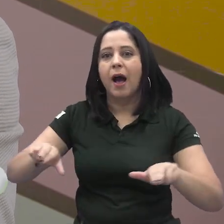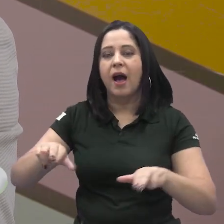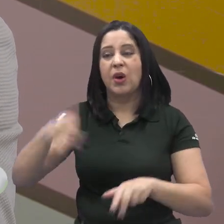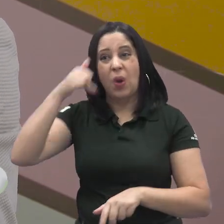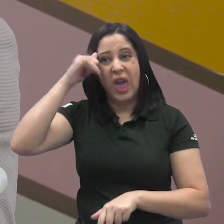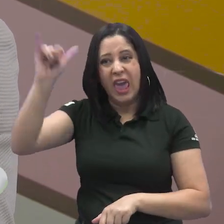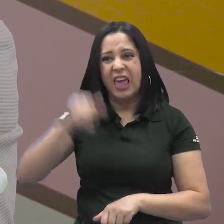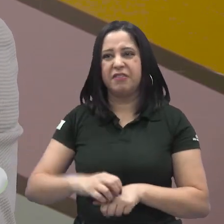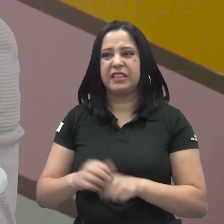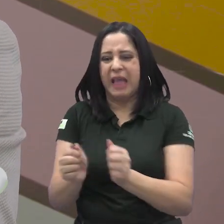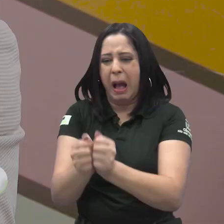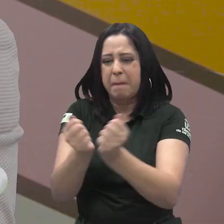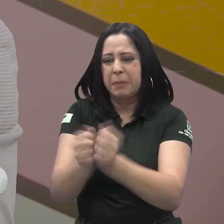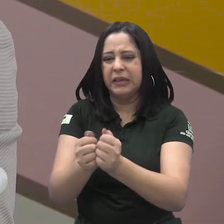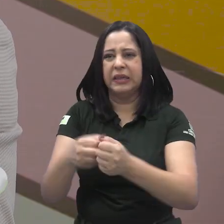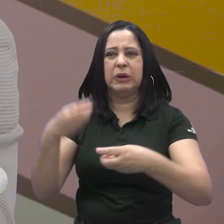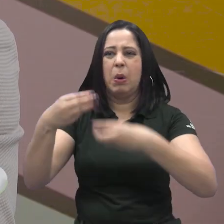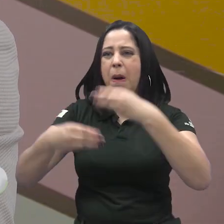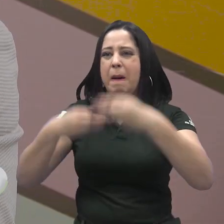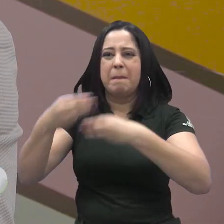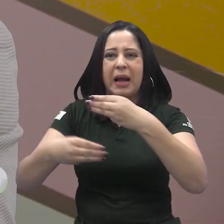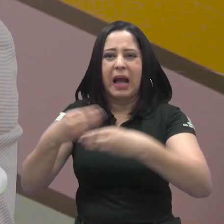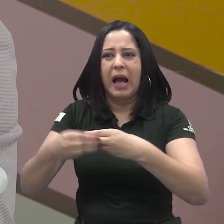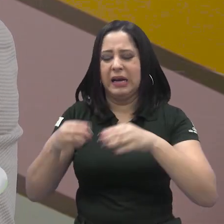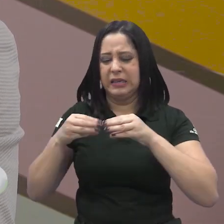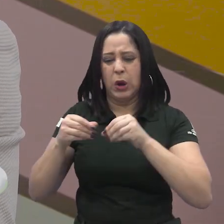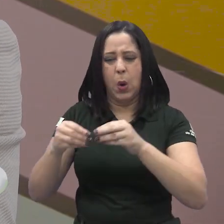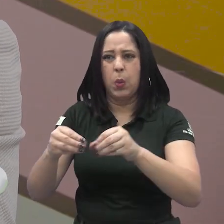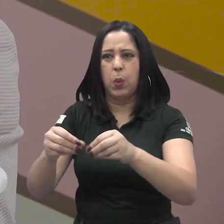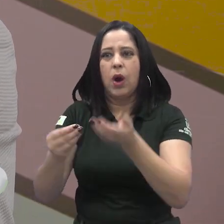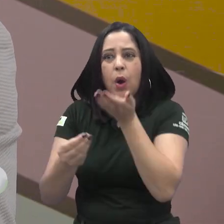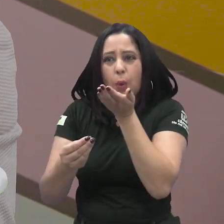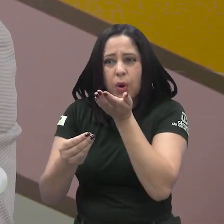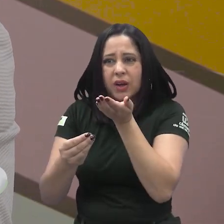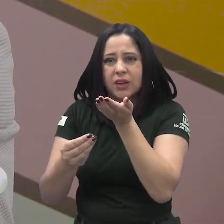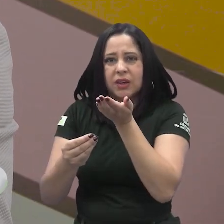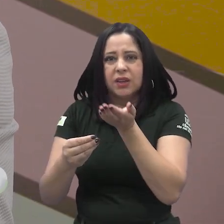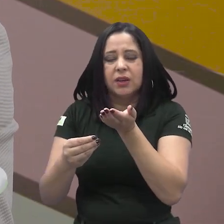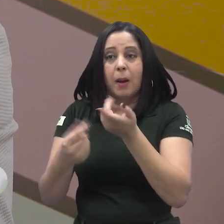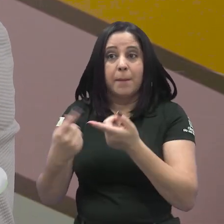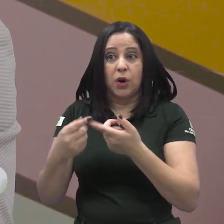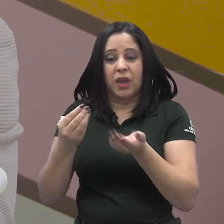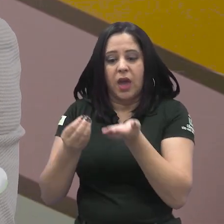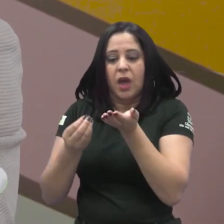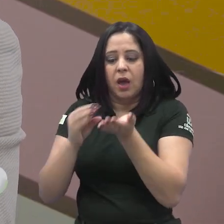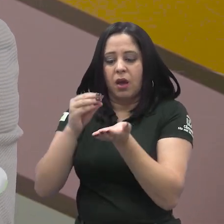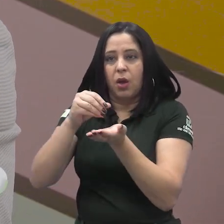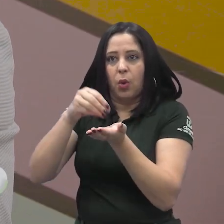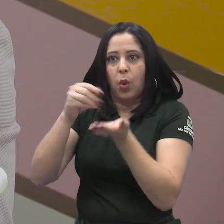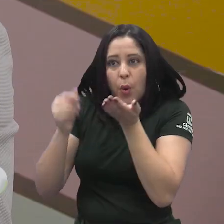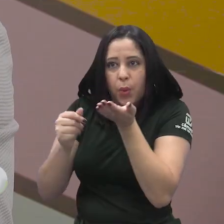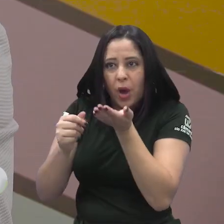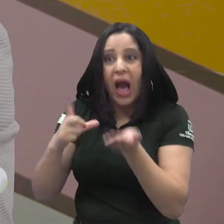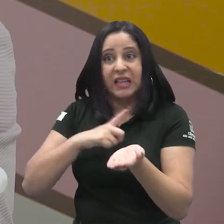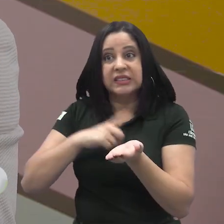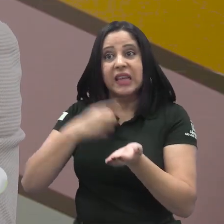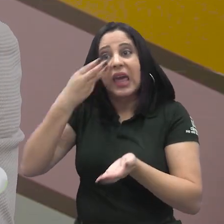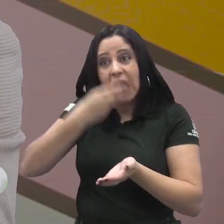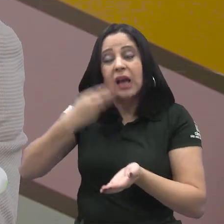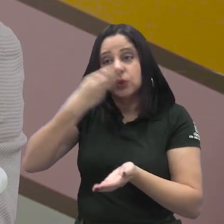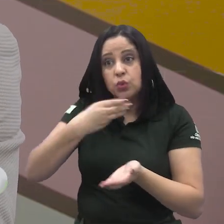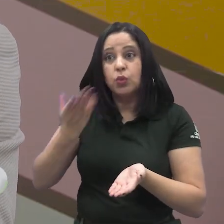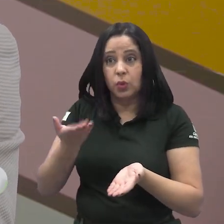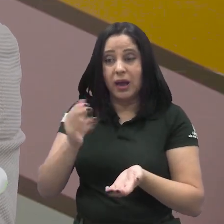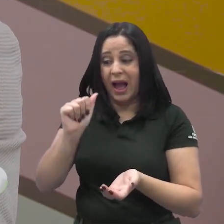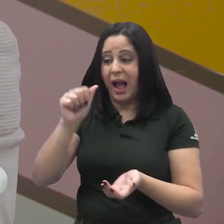evitar biscoito, bolacha, pão, bolo, macarrão, muita farinha. A farinha é muito rica em amido, que é açúcar. Então, não é só o açúcar doce, mas o